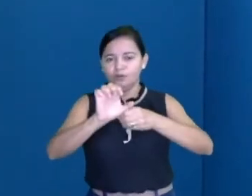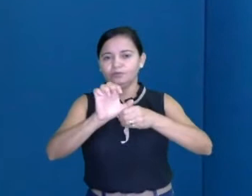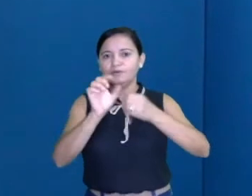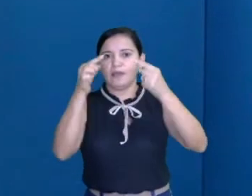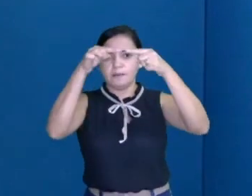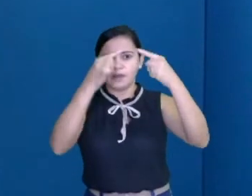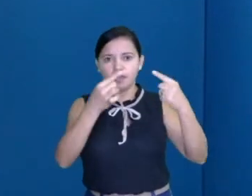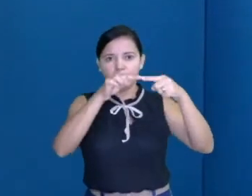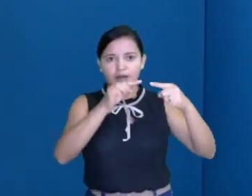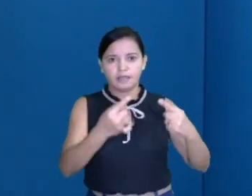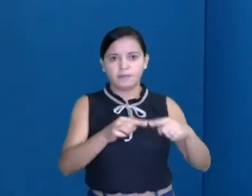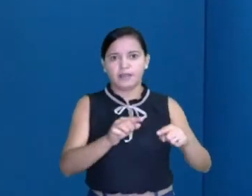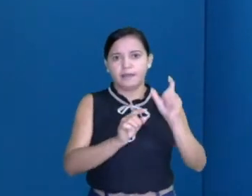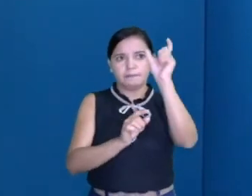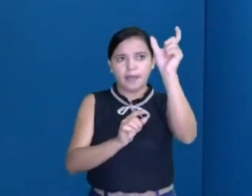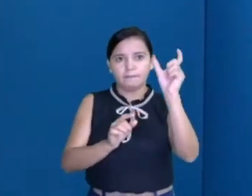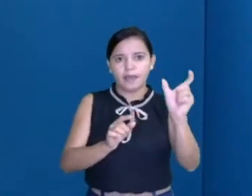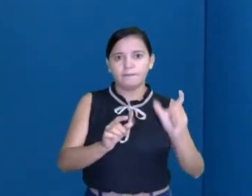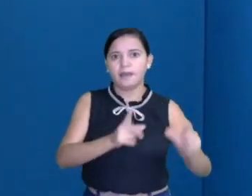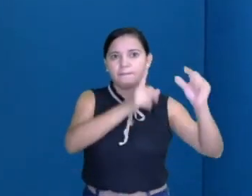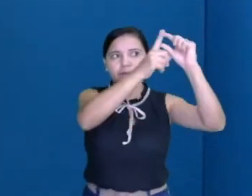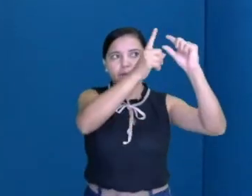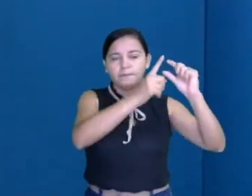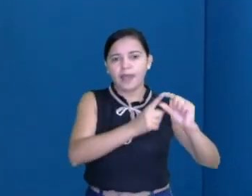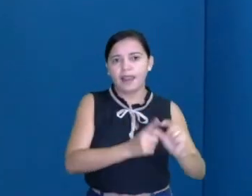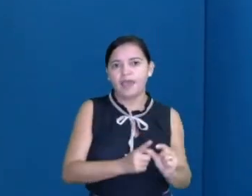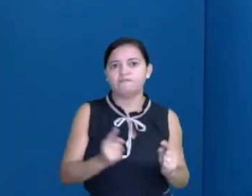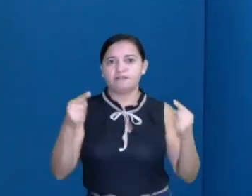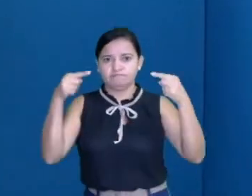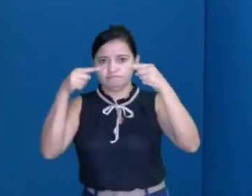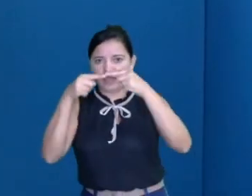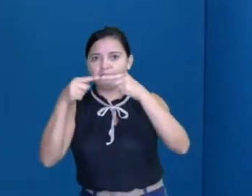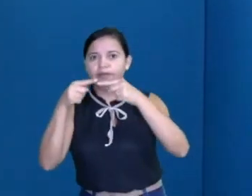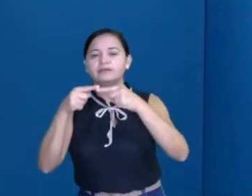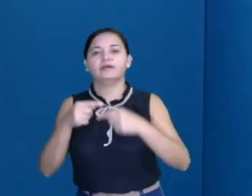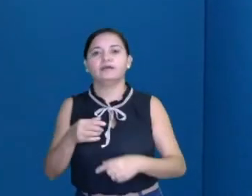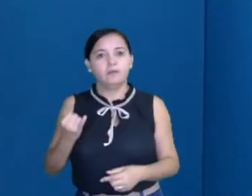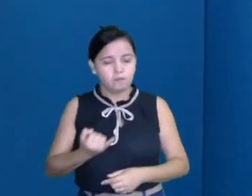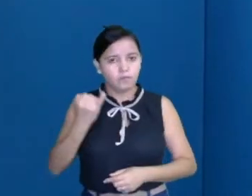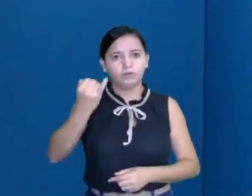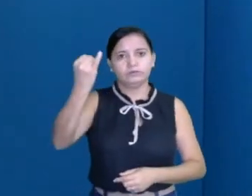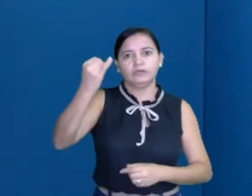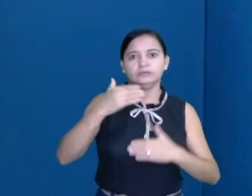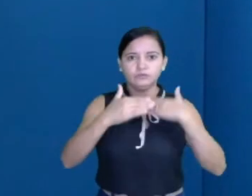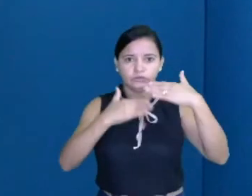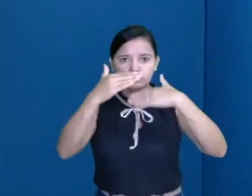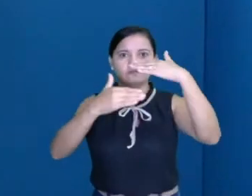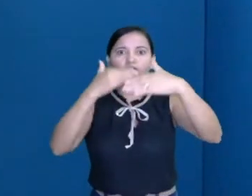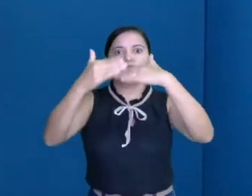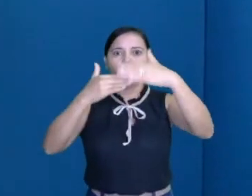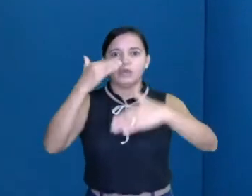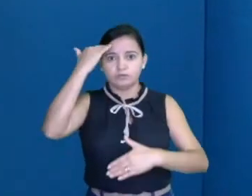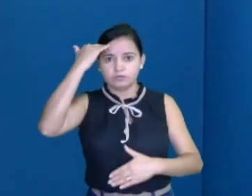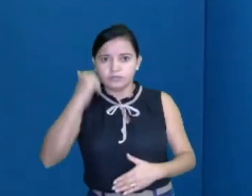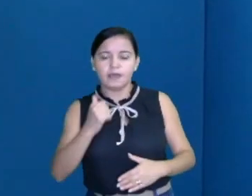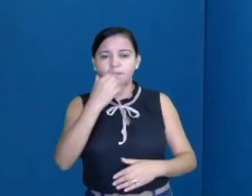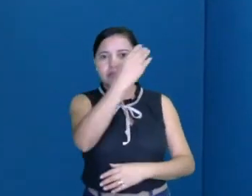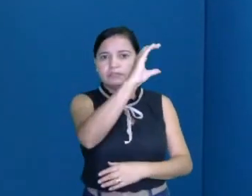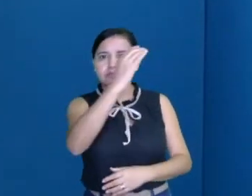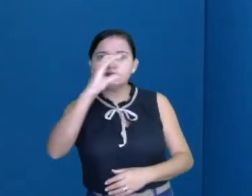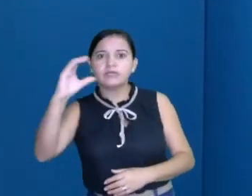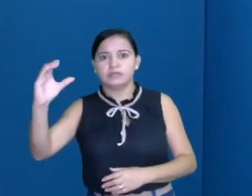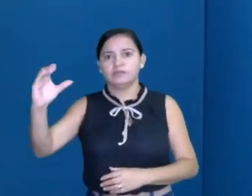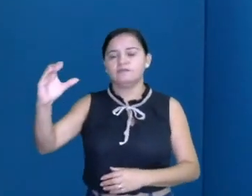Essas informações, gente, vão ser importantíssimas para o decorrer do nosso desenvolvimento, do nosso saber científico, do nosso